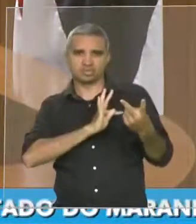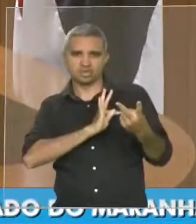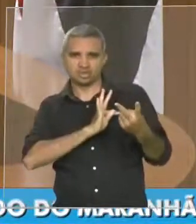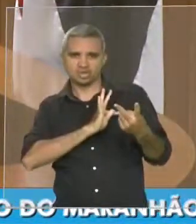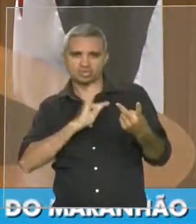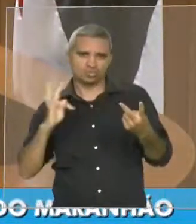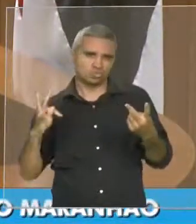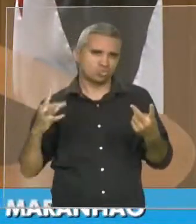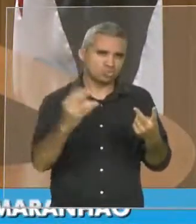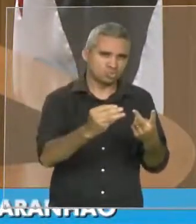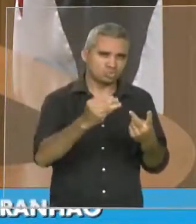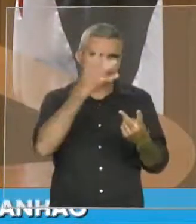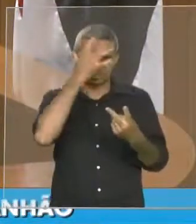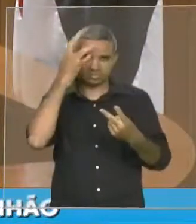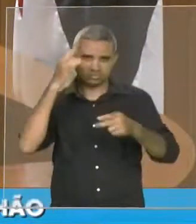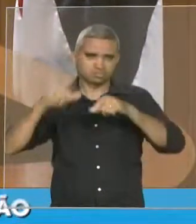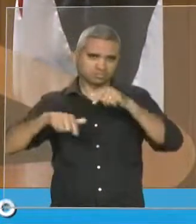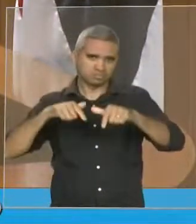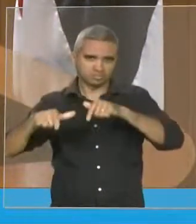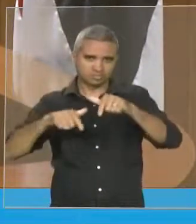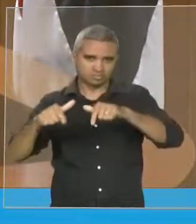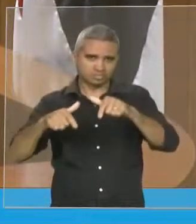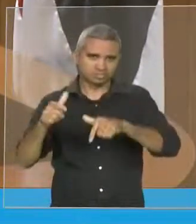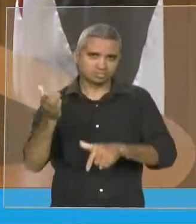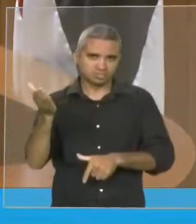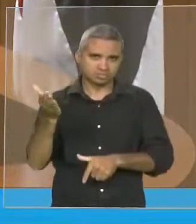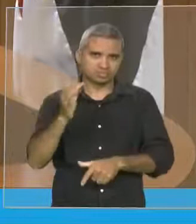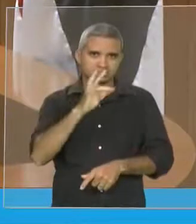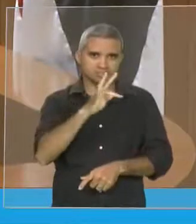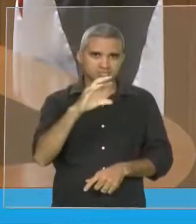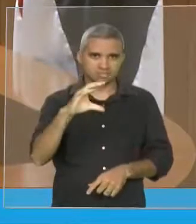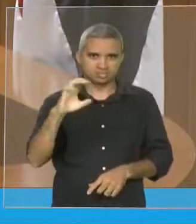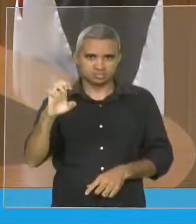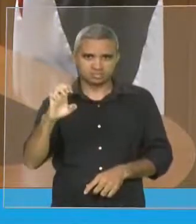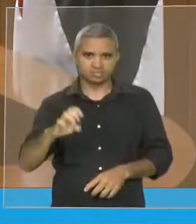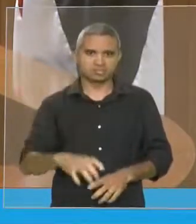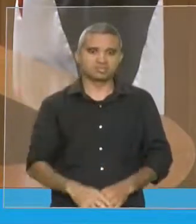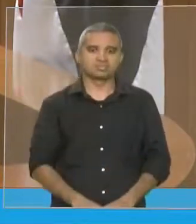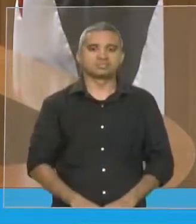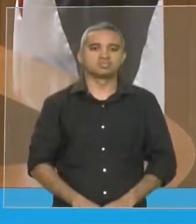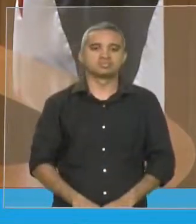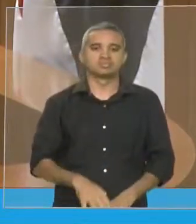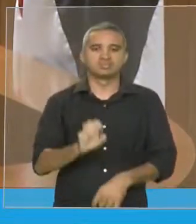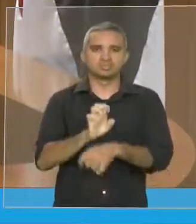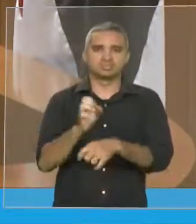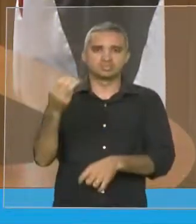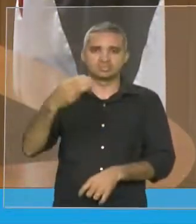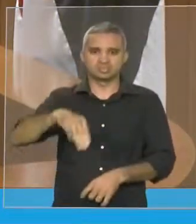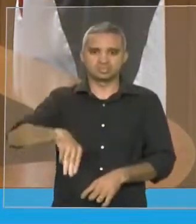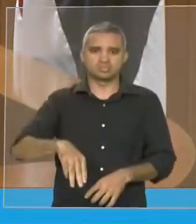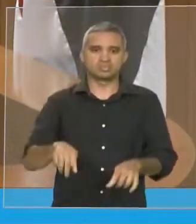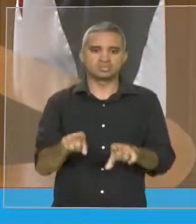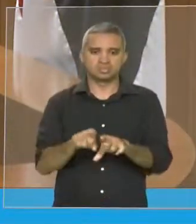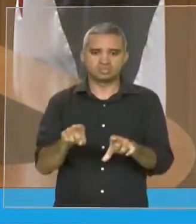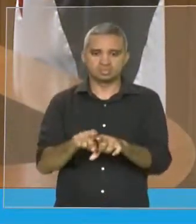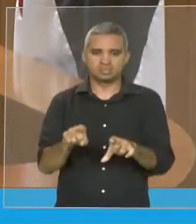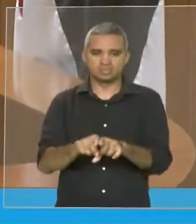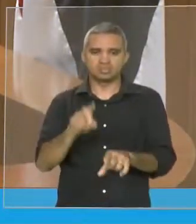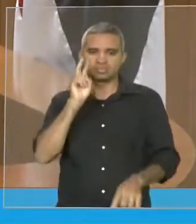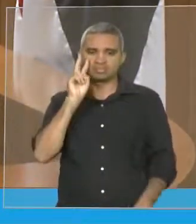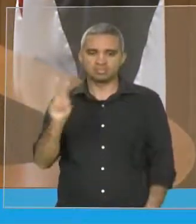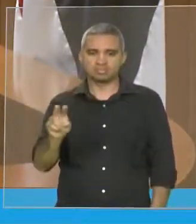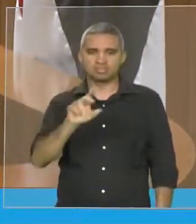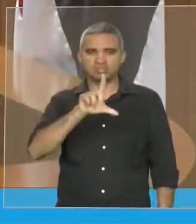de alguma forma ajudam o Tribunal de Contas do Maranhão. Estou vendo ali a Lisandra, que está comandando